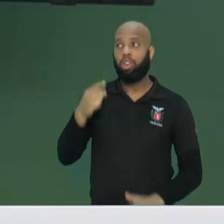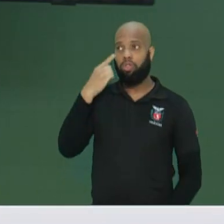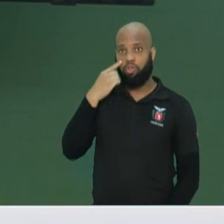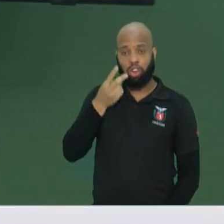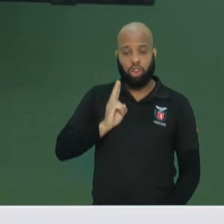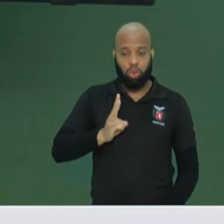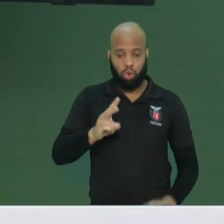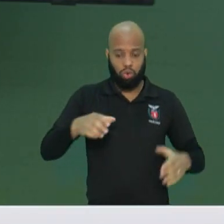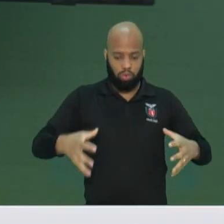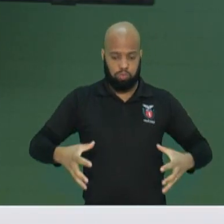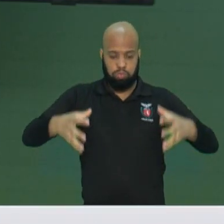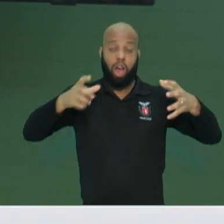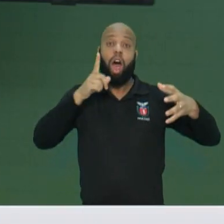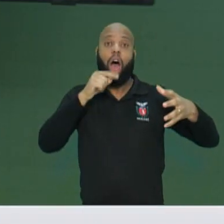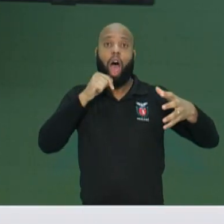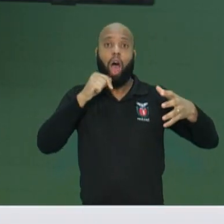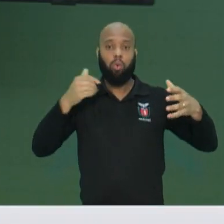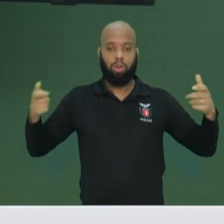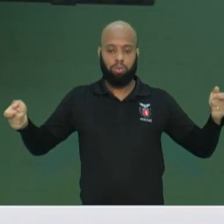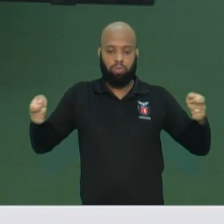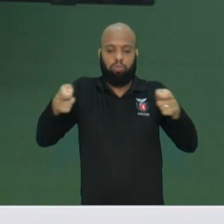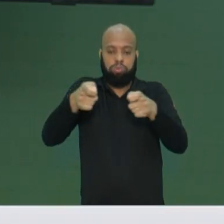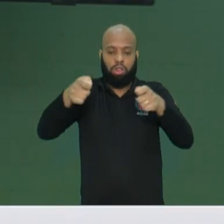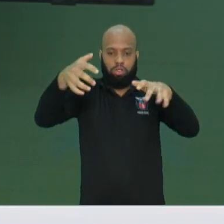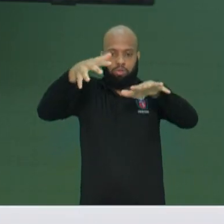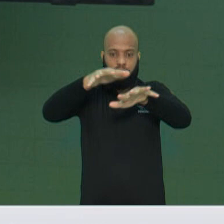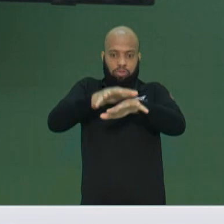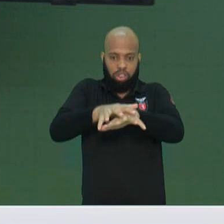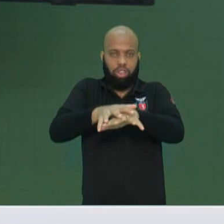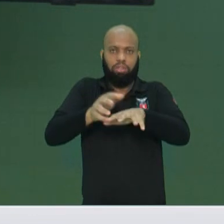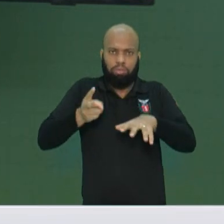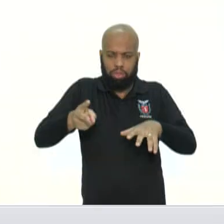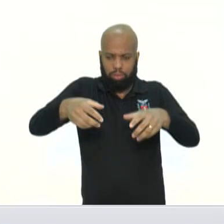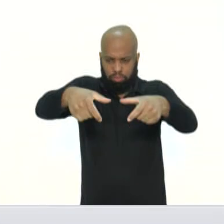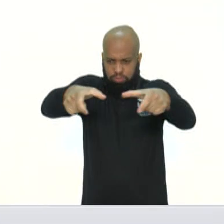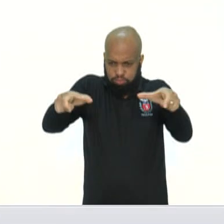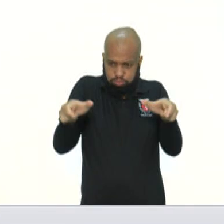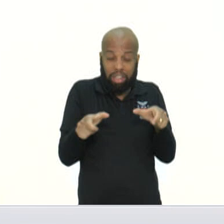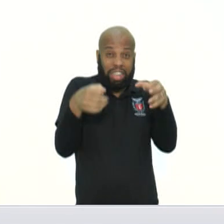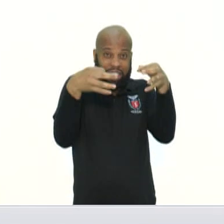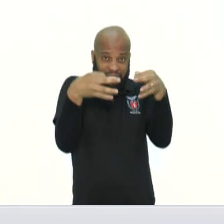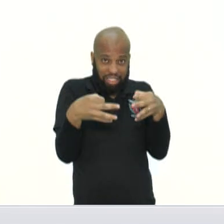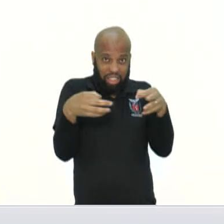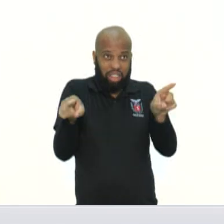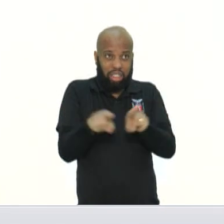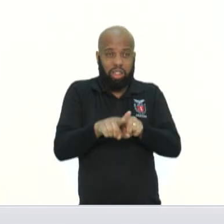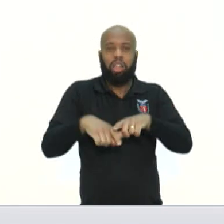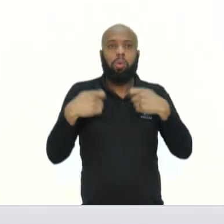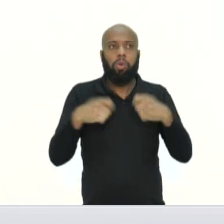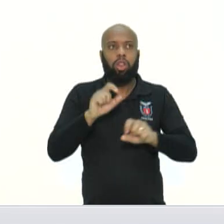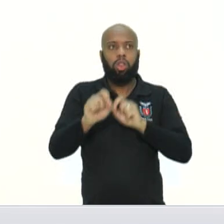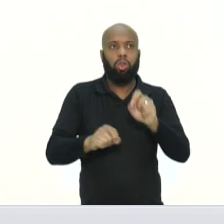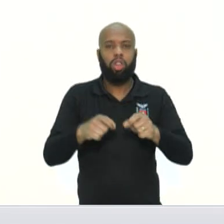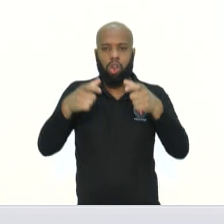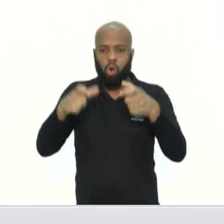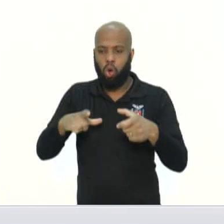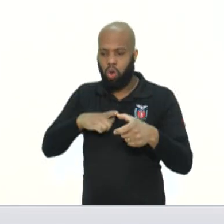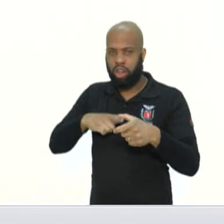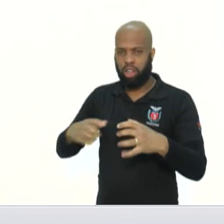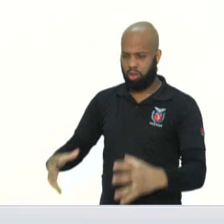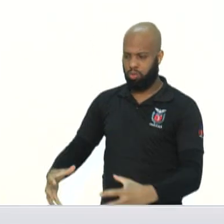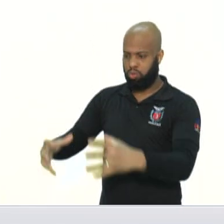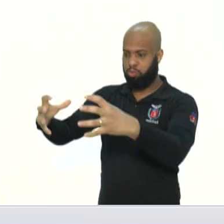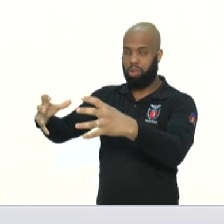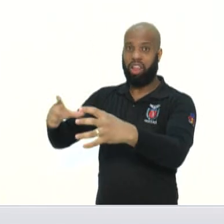mantenha a caixa d'água fechada, foi o que a moça falou no vídeo. Mantenha tampados tonéis e barris d'água.